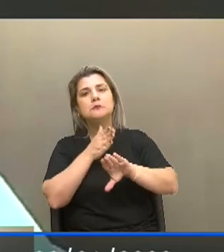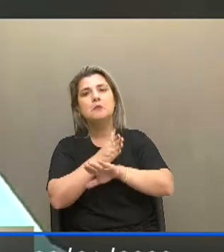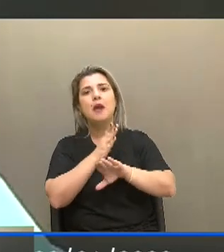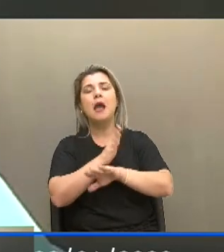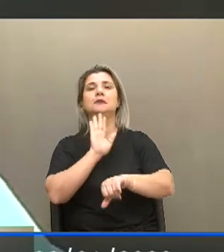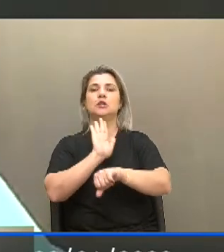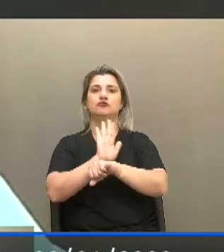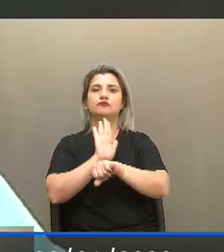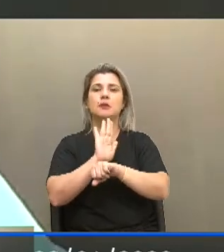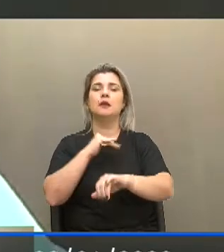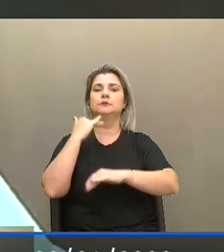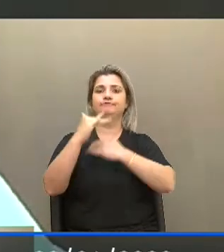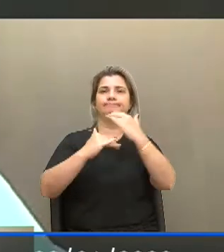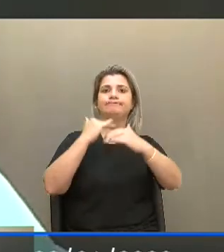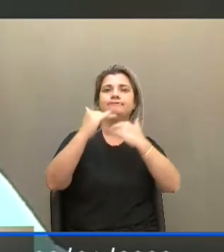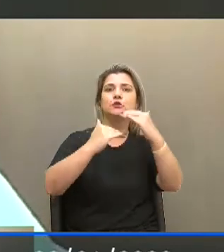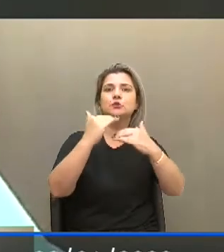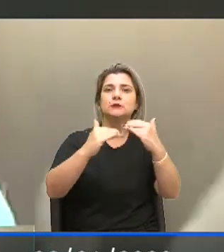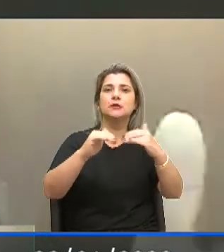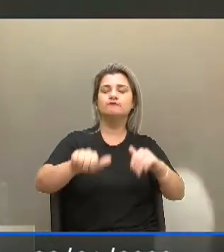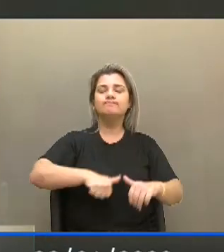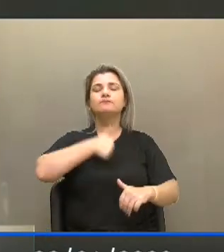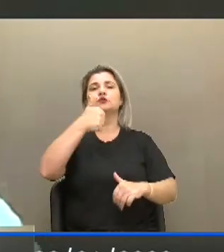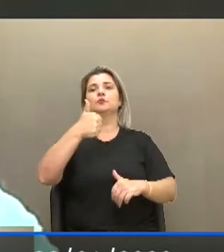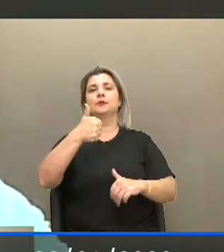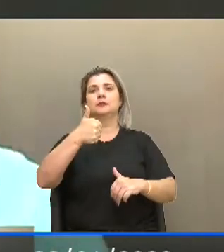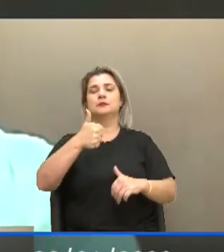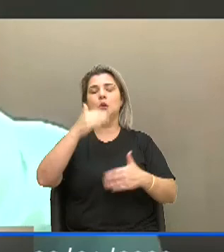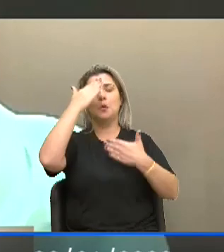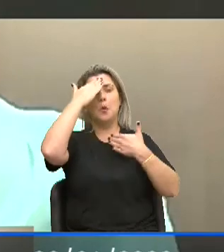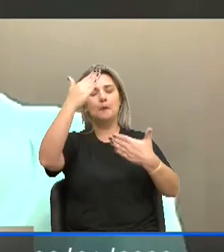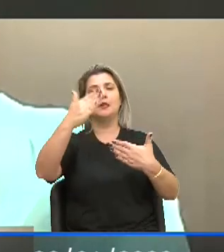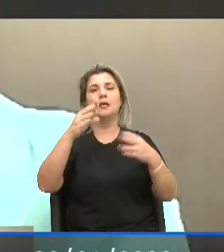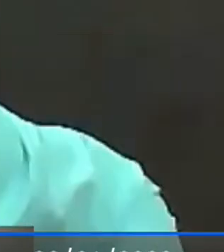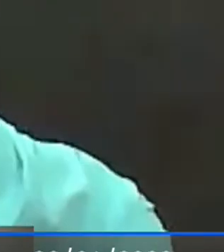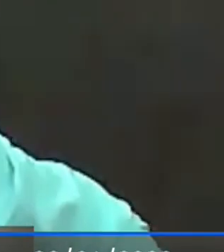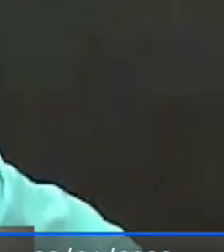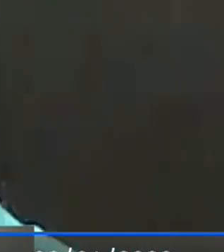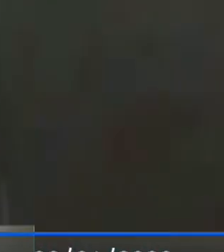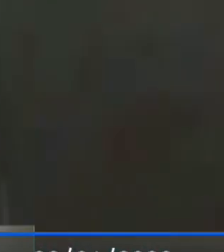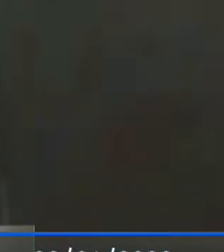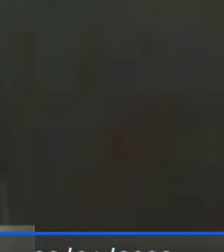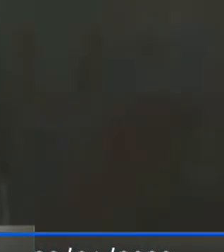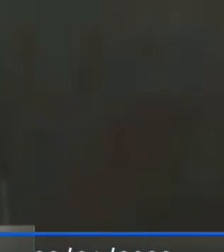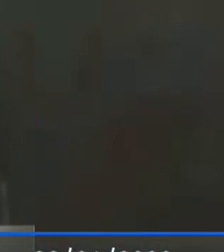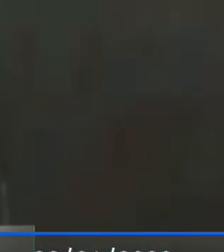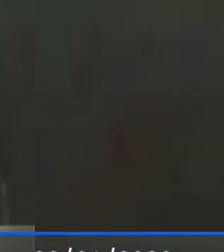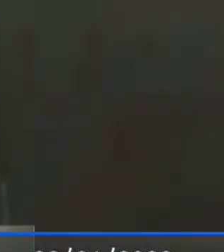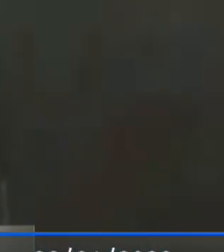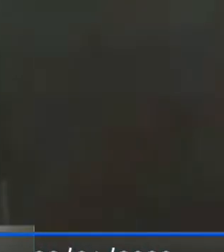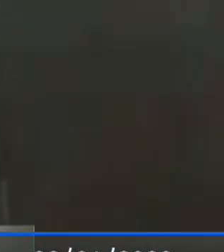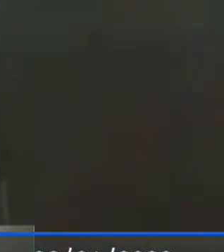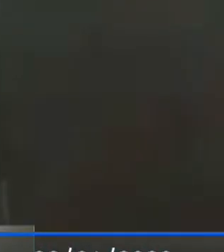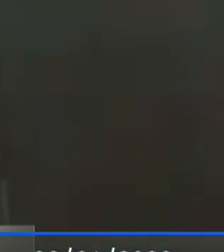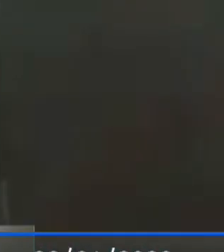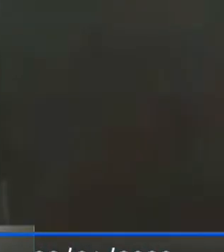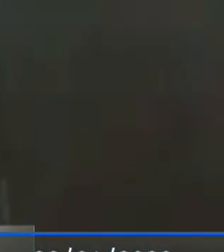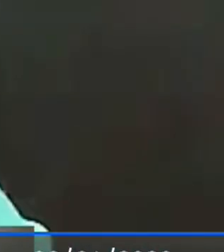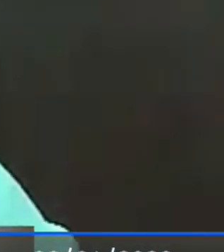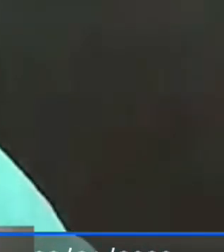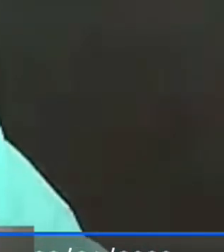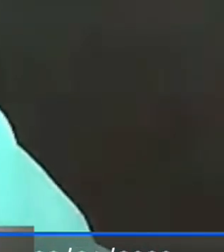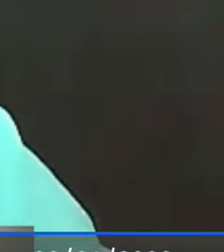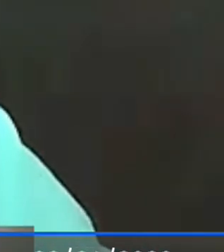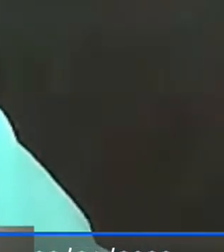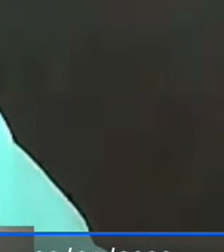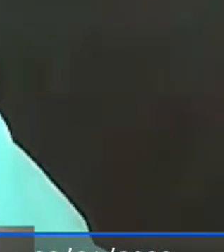de superação que estamos todos enfrentando. Muito obrigado a todos, uma boa noite. É, só uma solicitação, qual o endereço para o